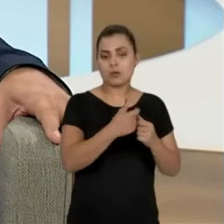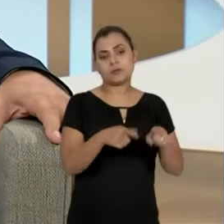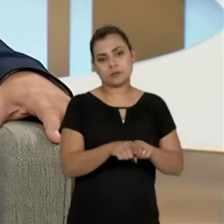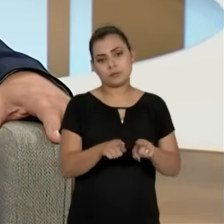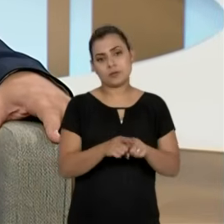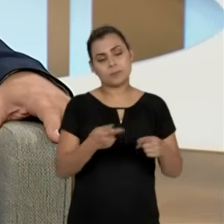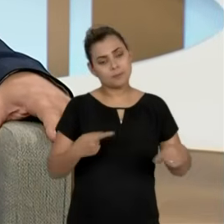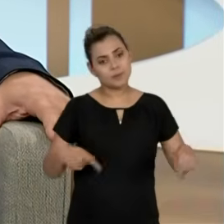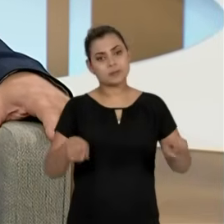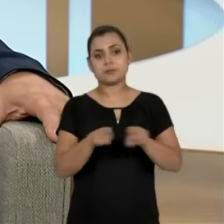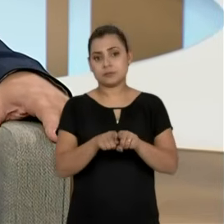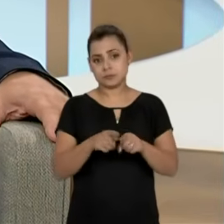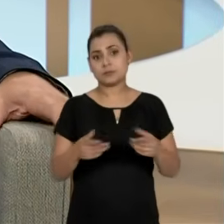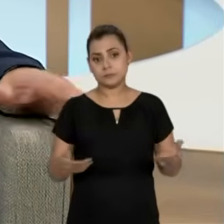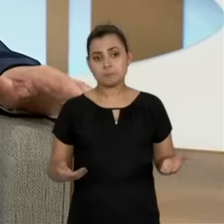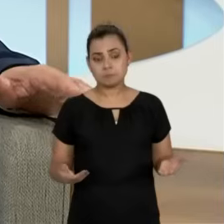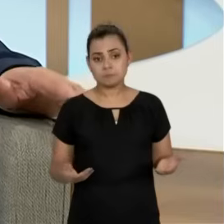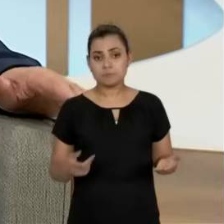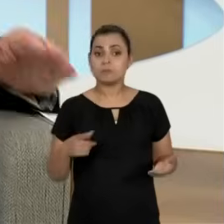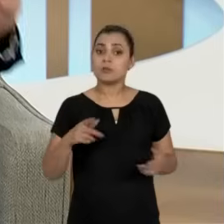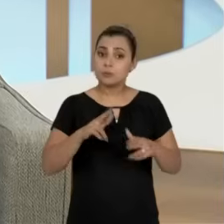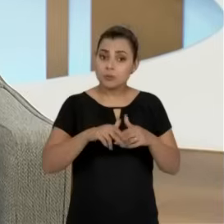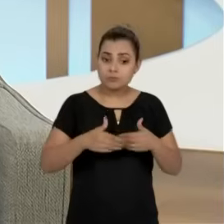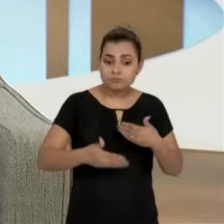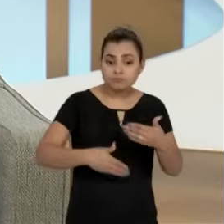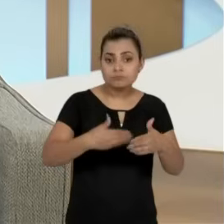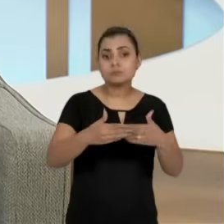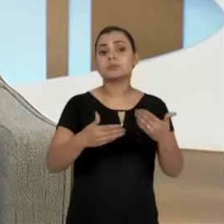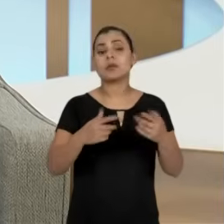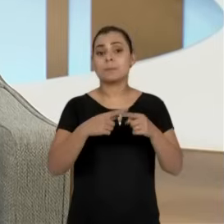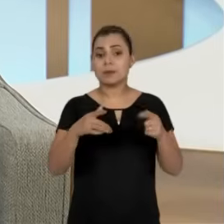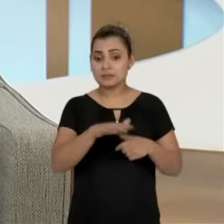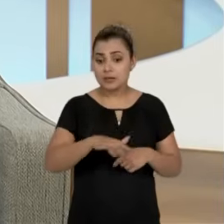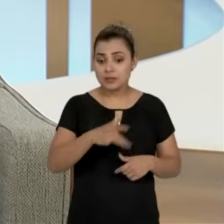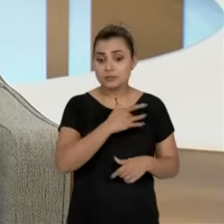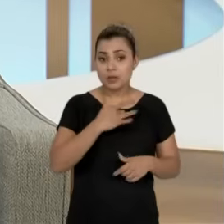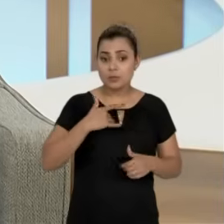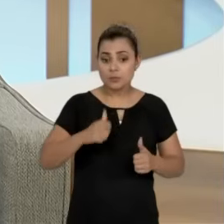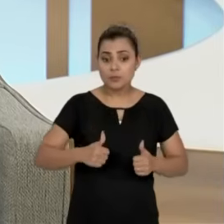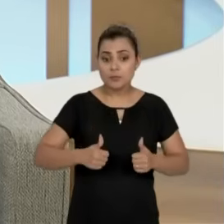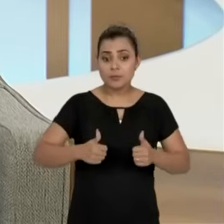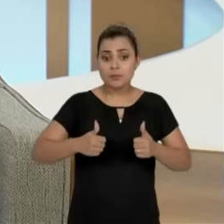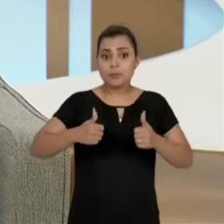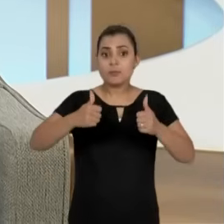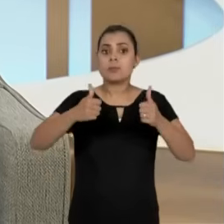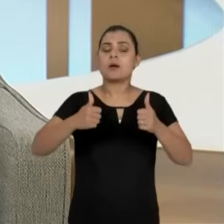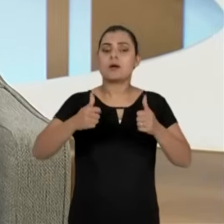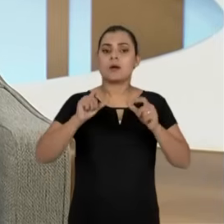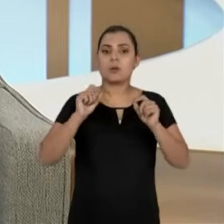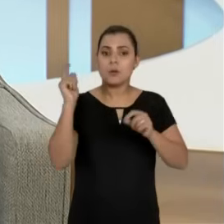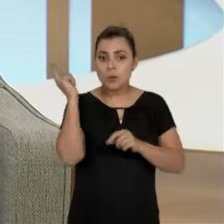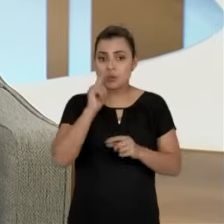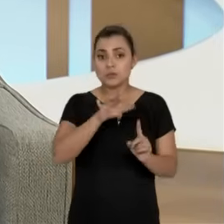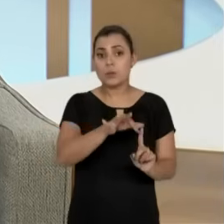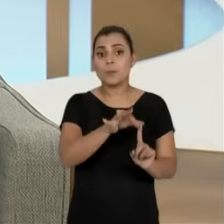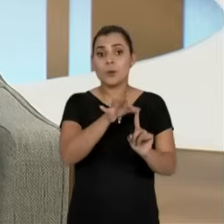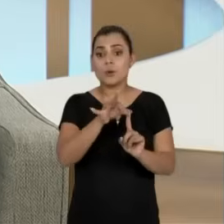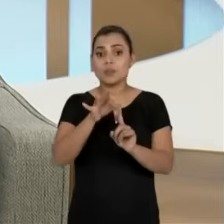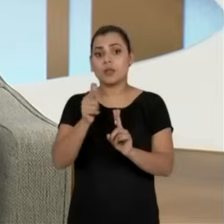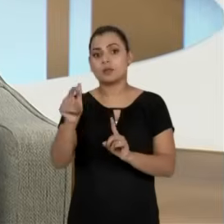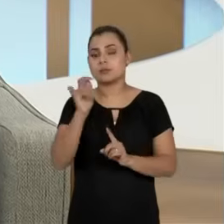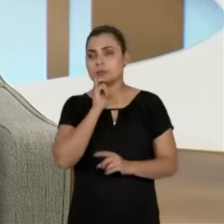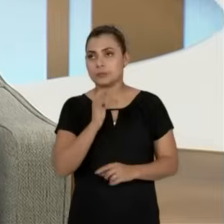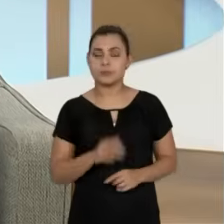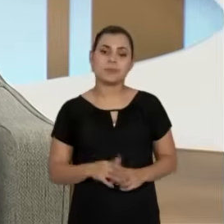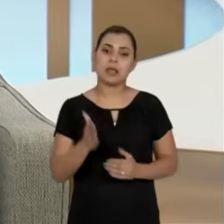em parcerias. E aí foi recuperando. Então, na medida que a saúde foi recuperando, eles passaram a ter outras prioridades. Então, passaram a se